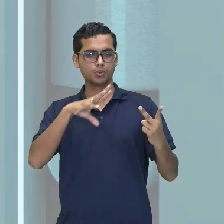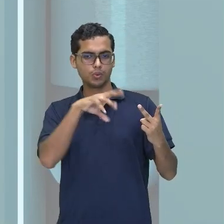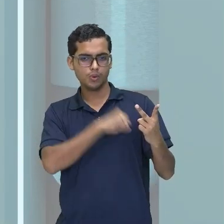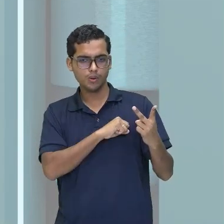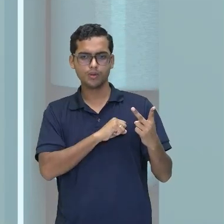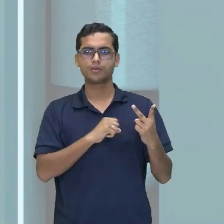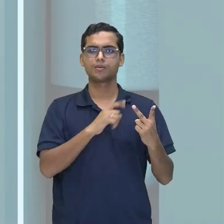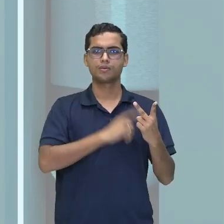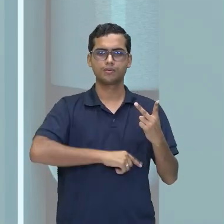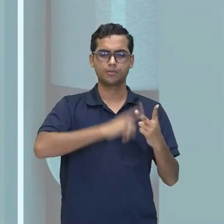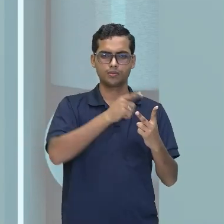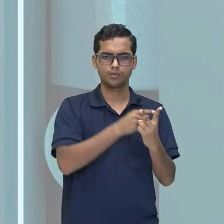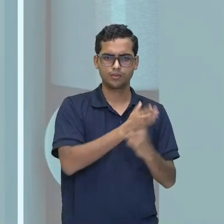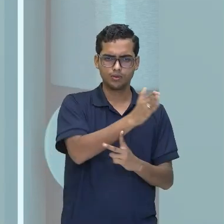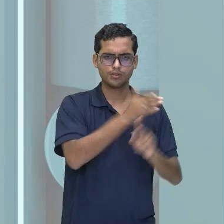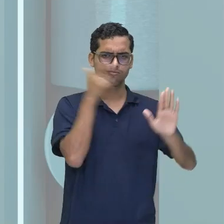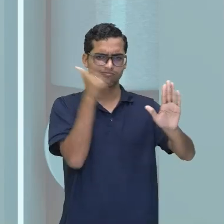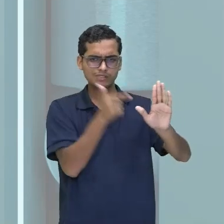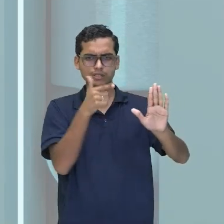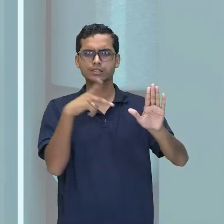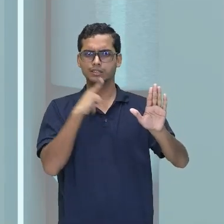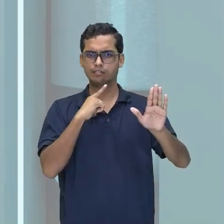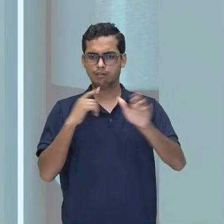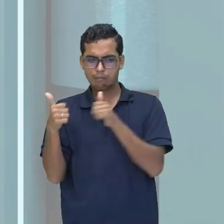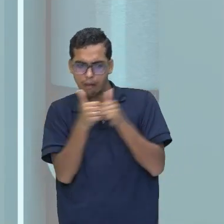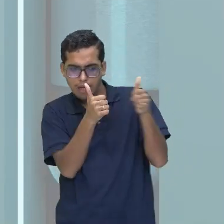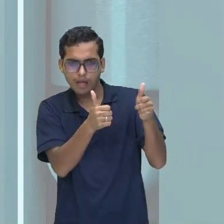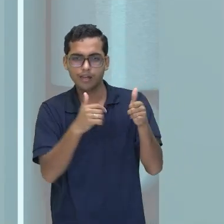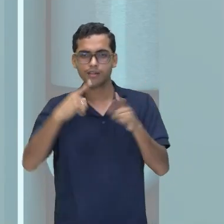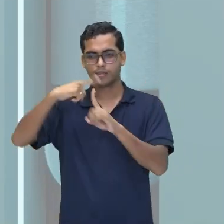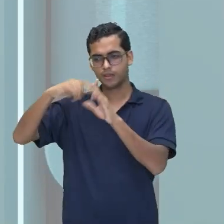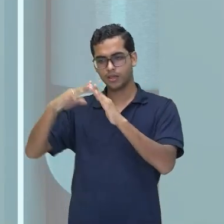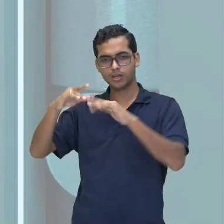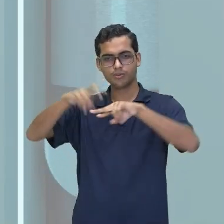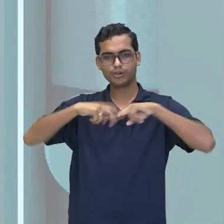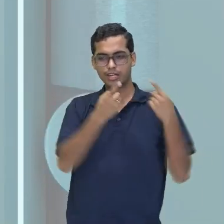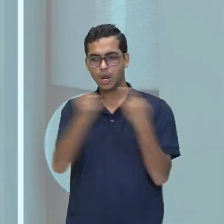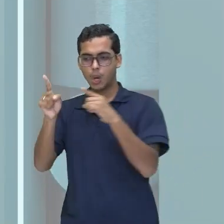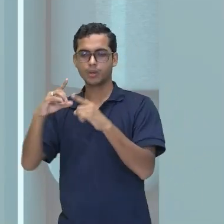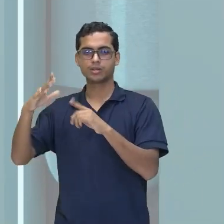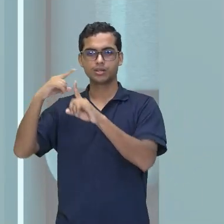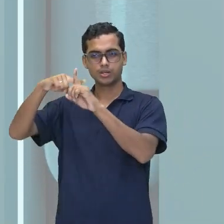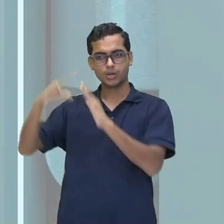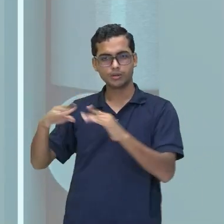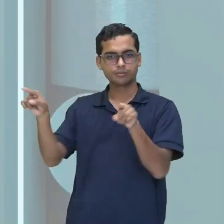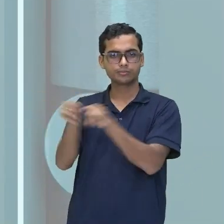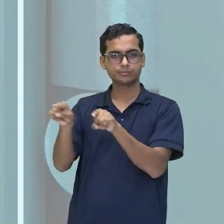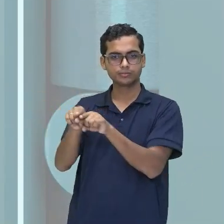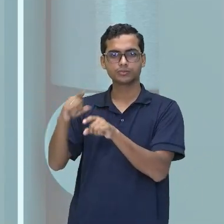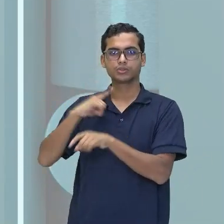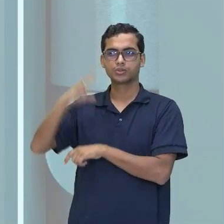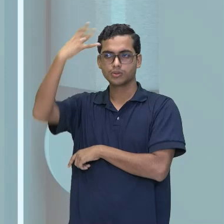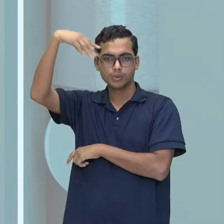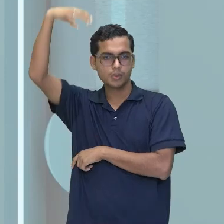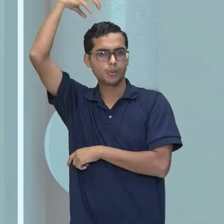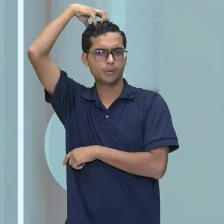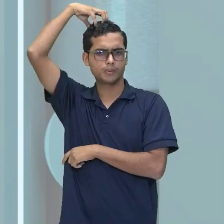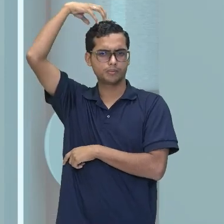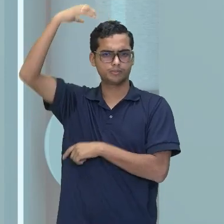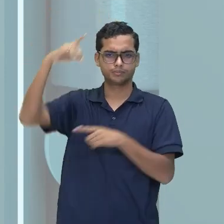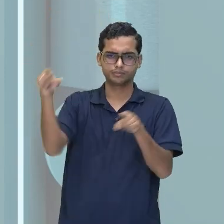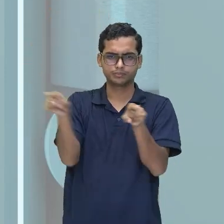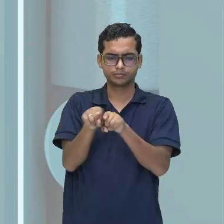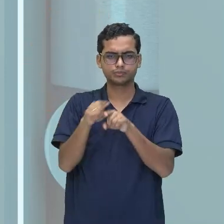parte satírica, vocês viram que ele foi perseguido, porque ele atacava o clérigo e atacava também a questão